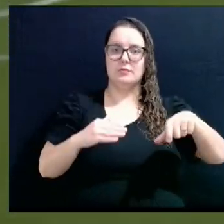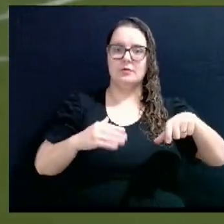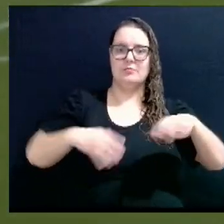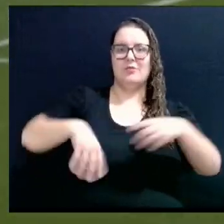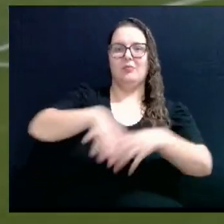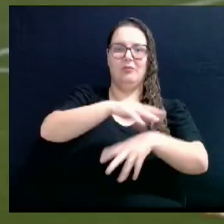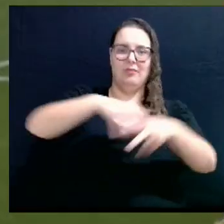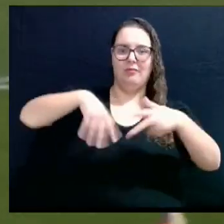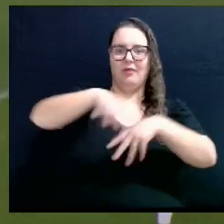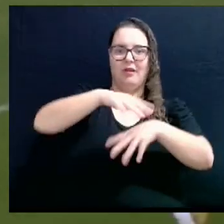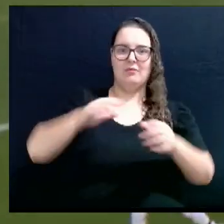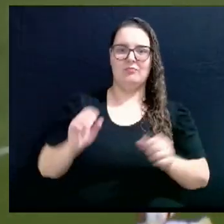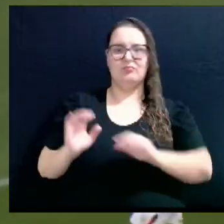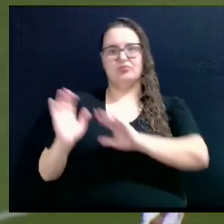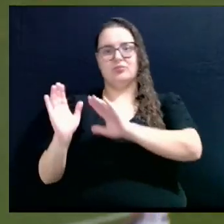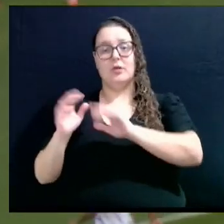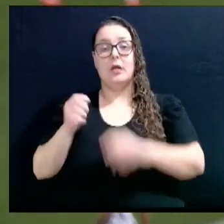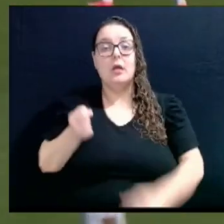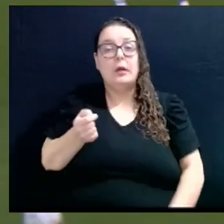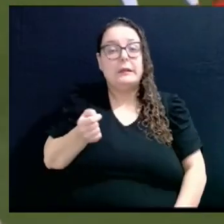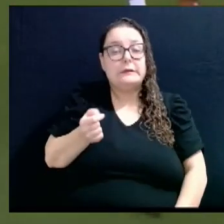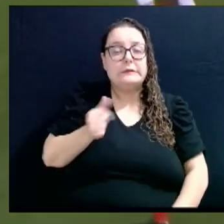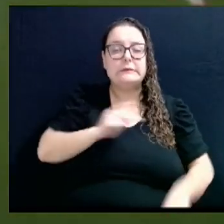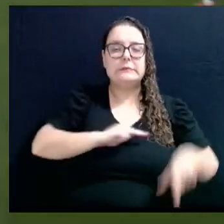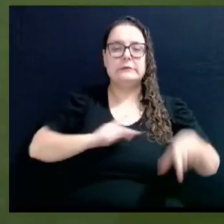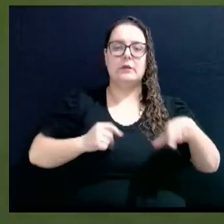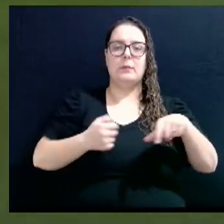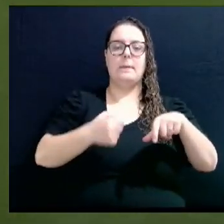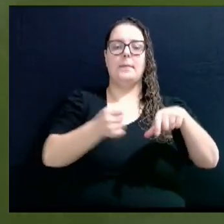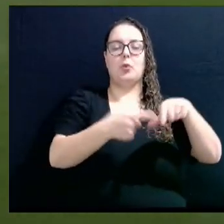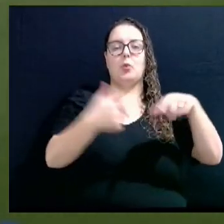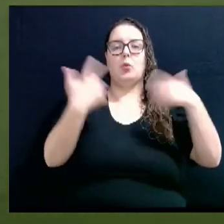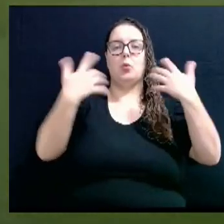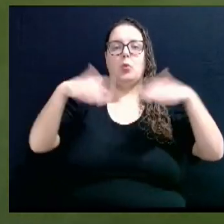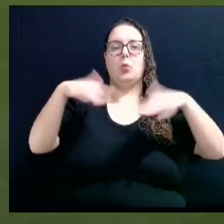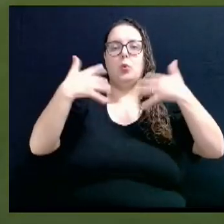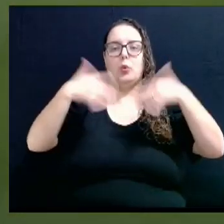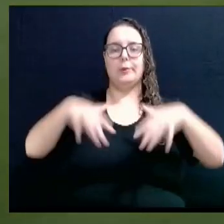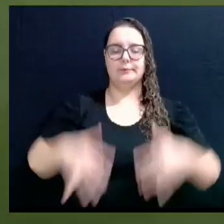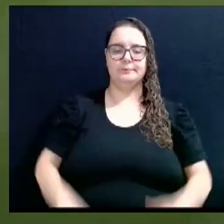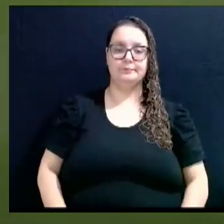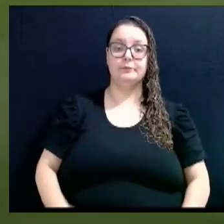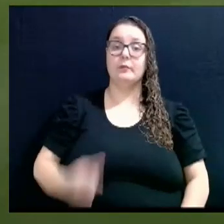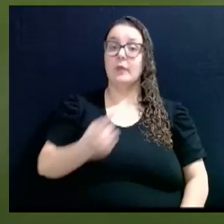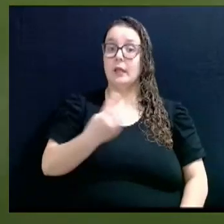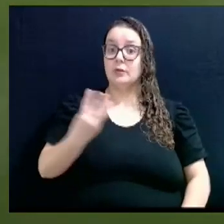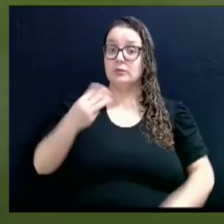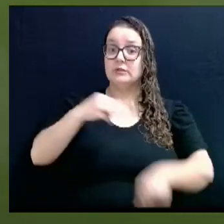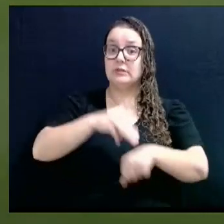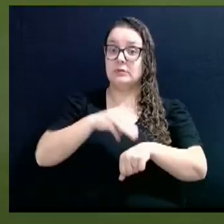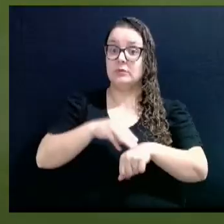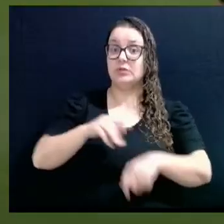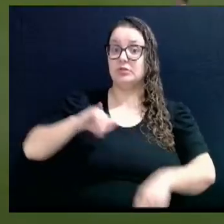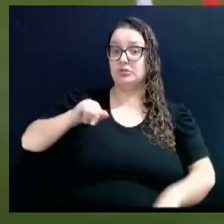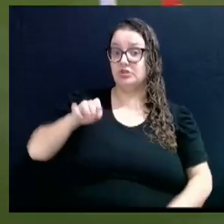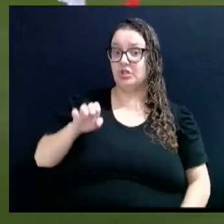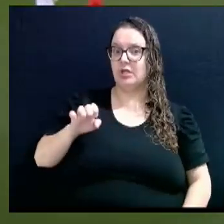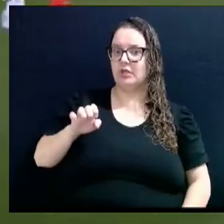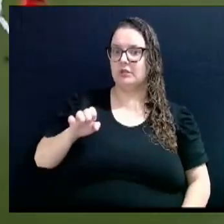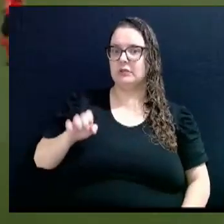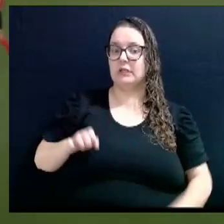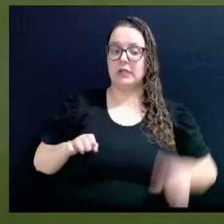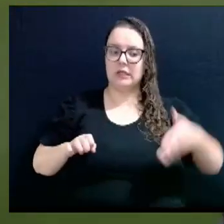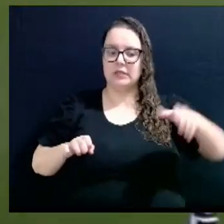e por pouco a Ponte não abre o marcador. Aos 13 minutos, Gé na esquerda cortou para o meio,